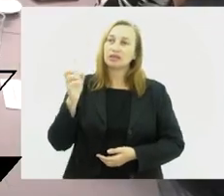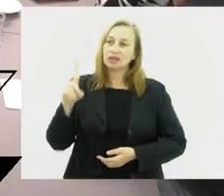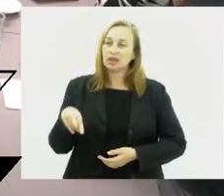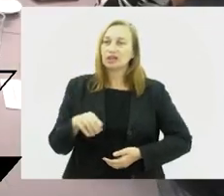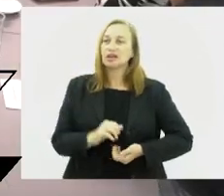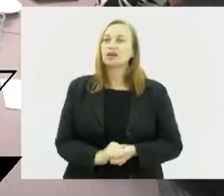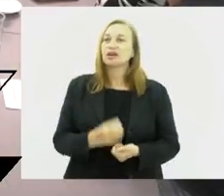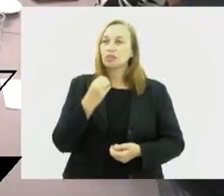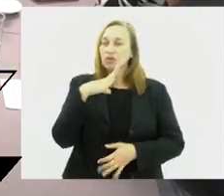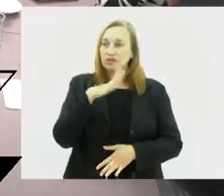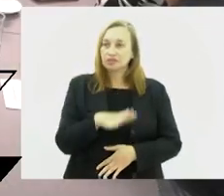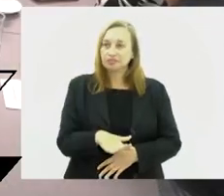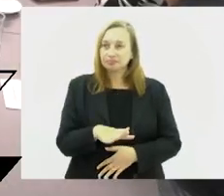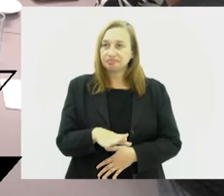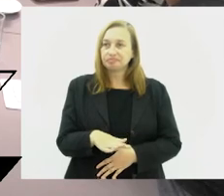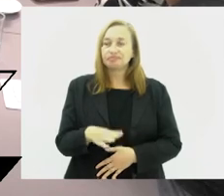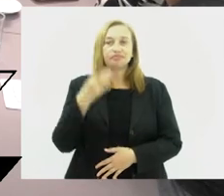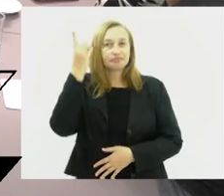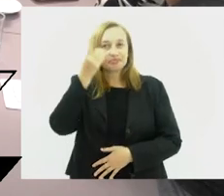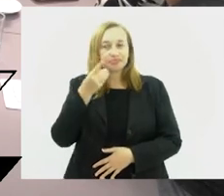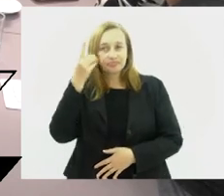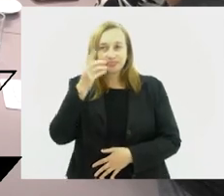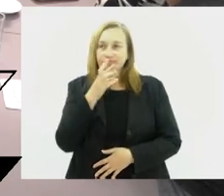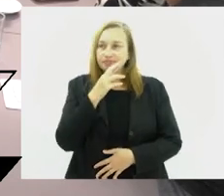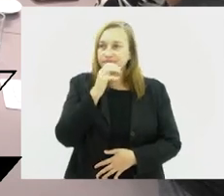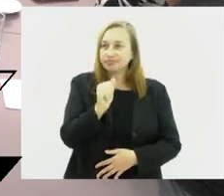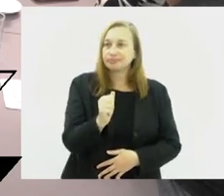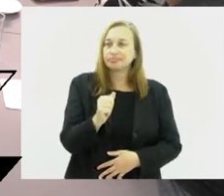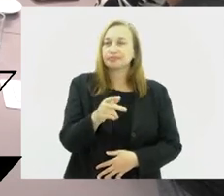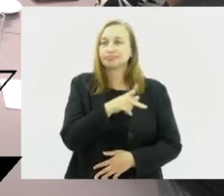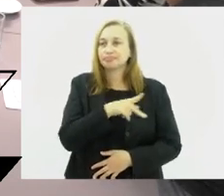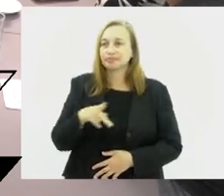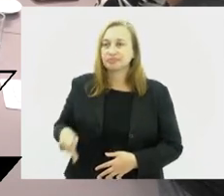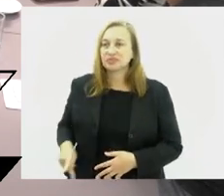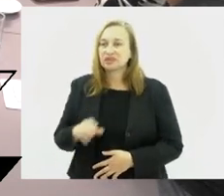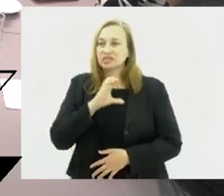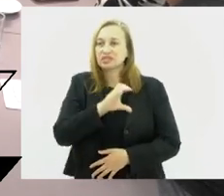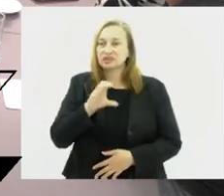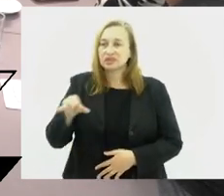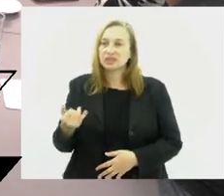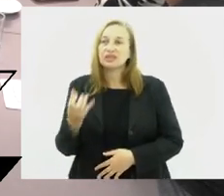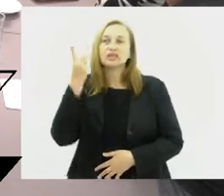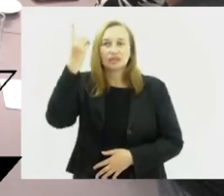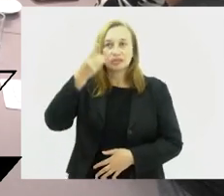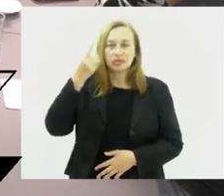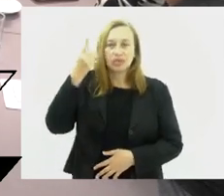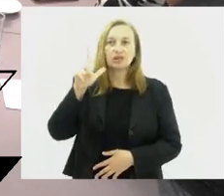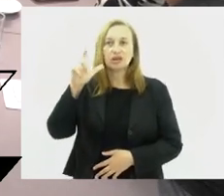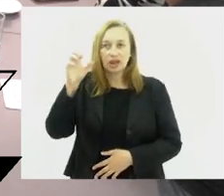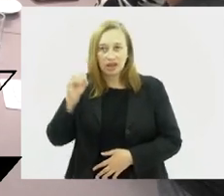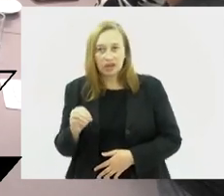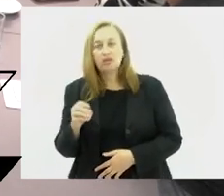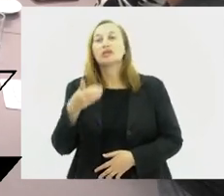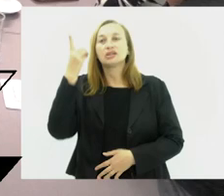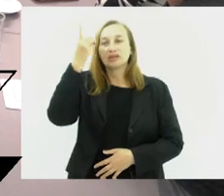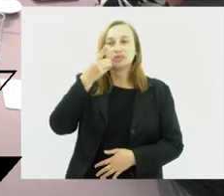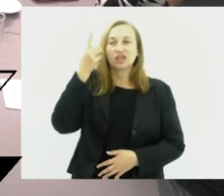Boa tarde, deputado. Deputado Rodrigo Amorim, presidente da CCJ, deputado Léo Vieira, deputado Carlos Mink, deputado Giovanni